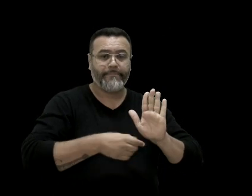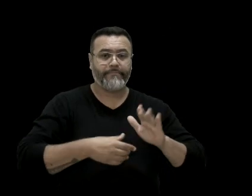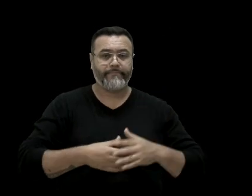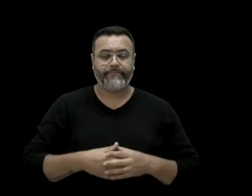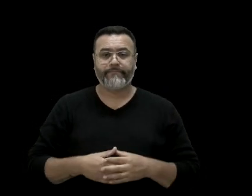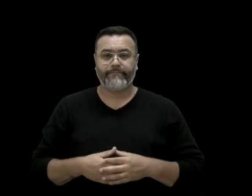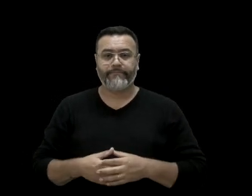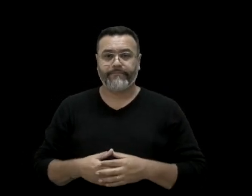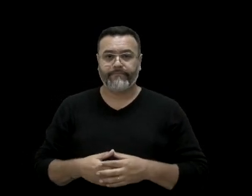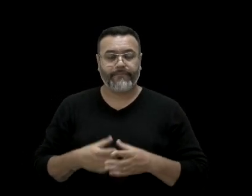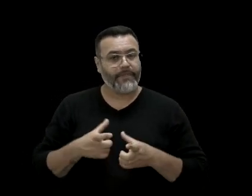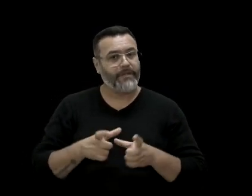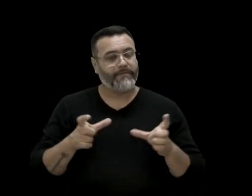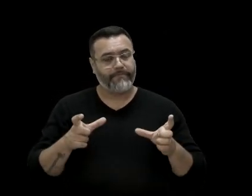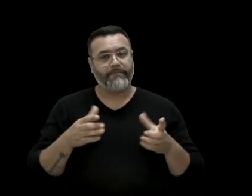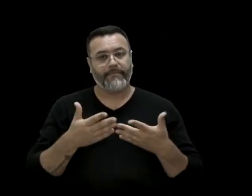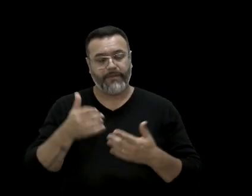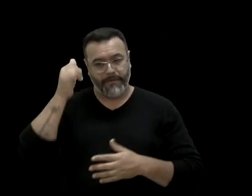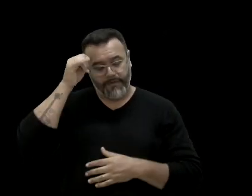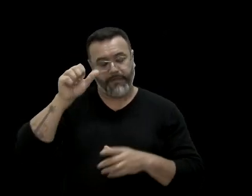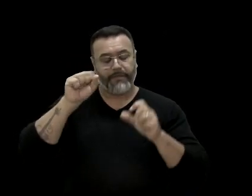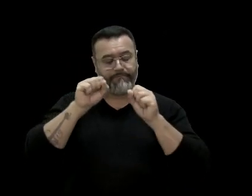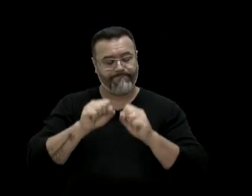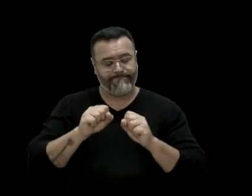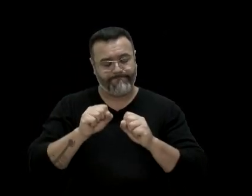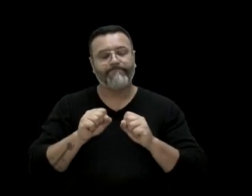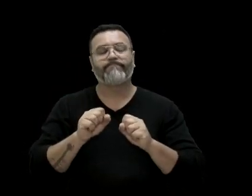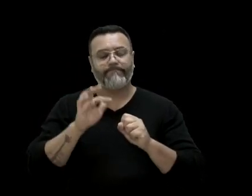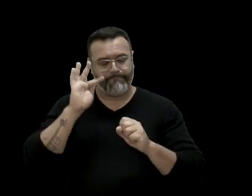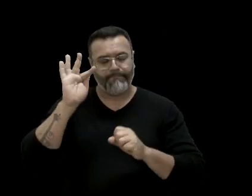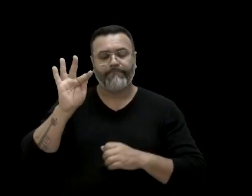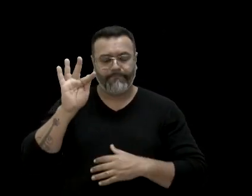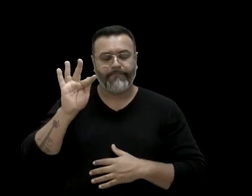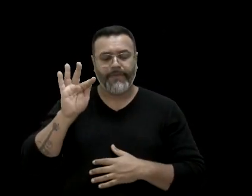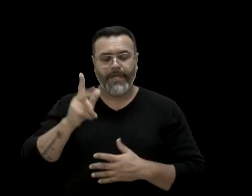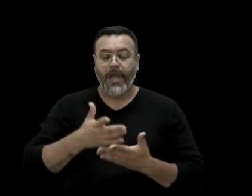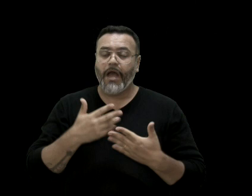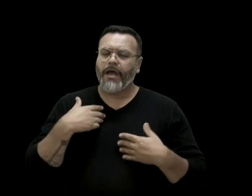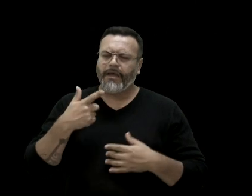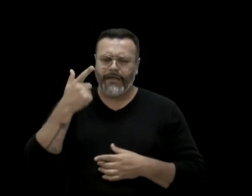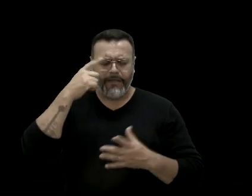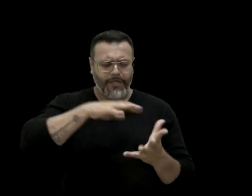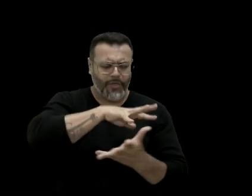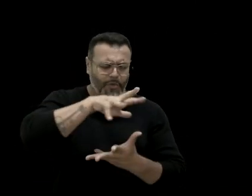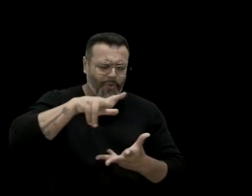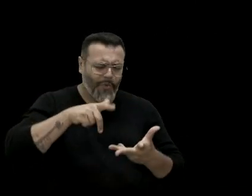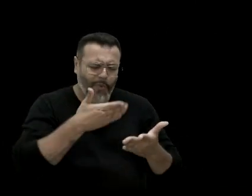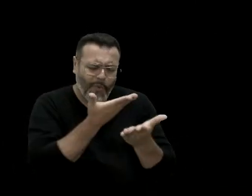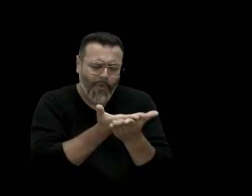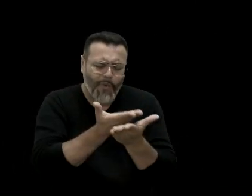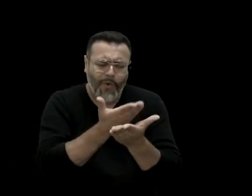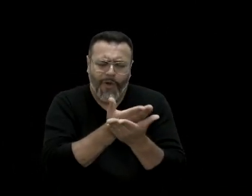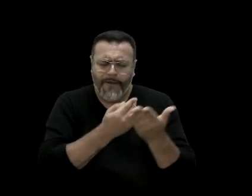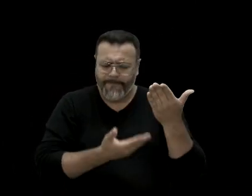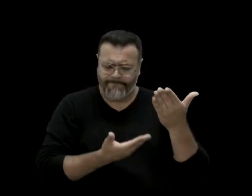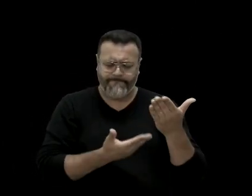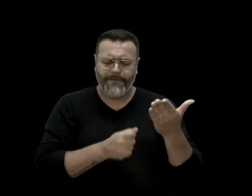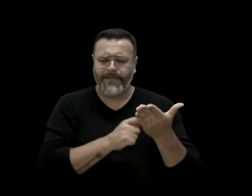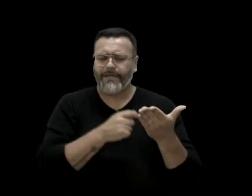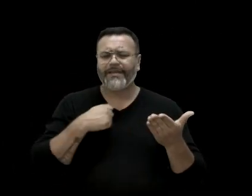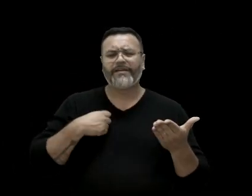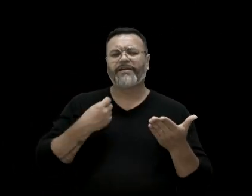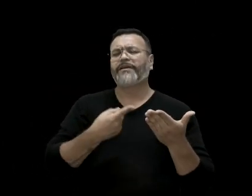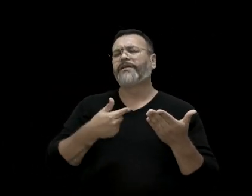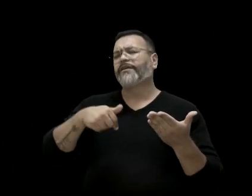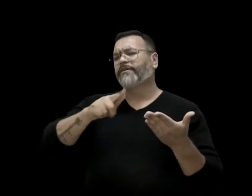mortes poderia ser evitadas. Considerando estudos mundiais, estima-se que 3,7 mulheres se